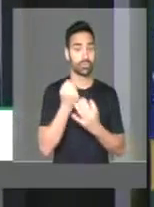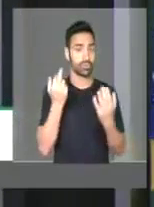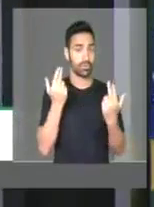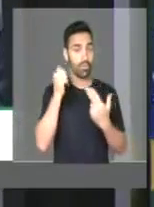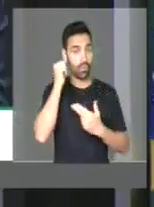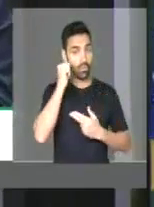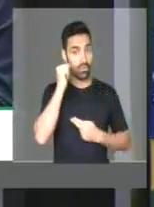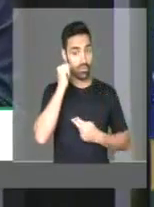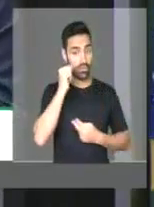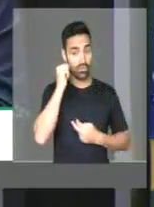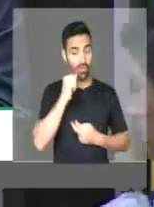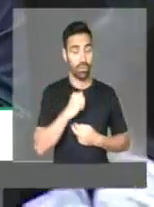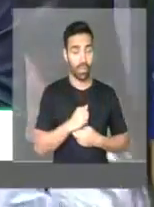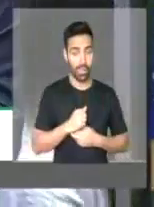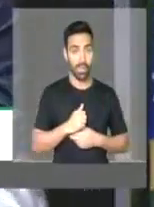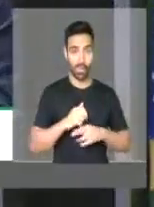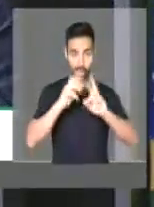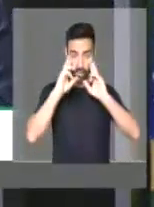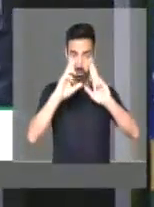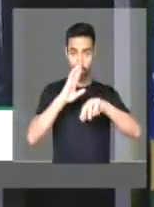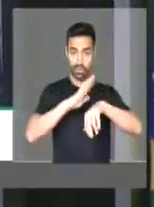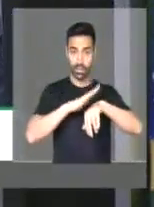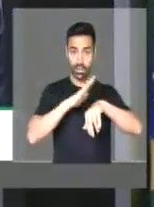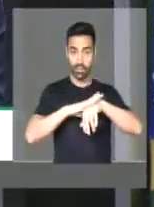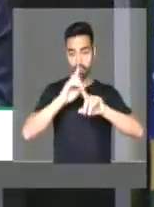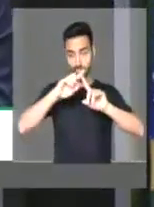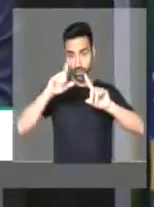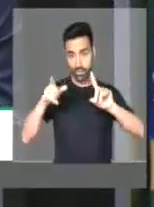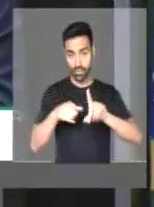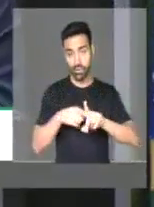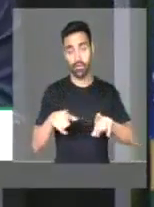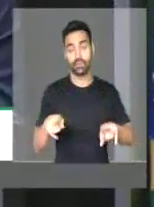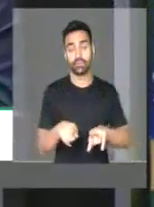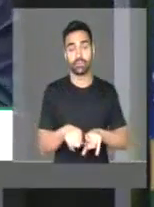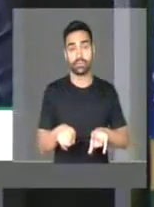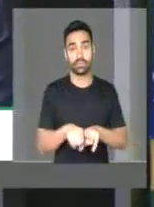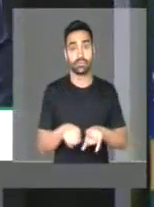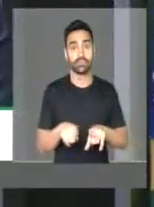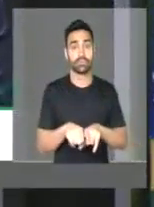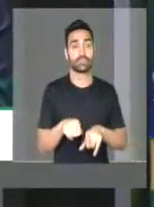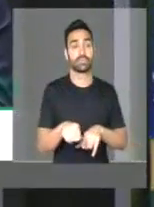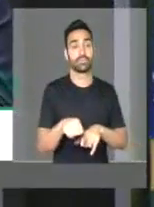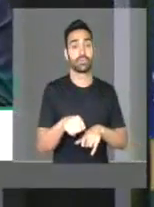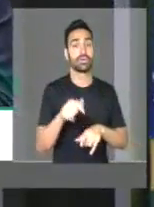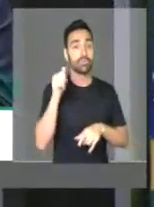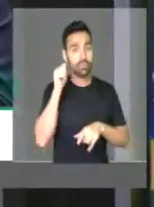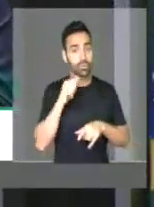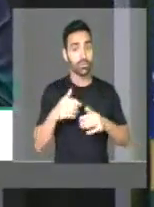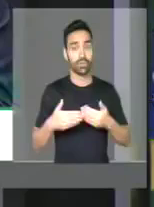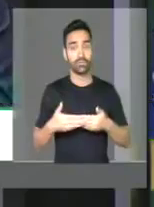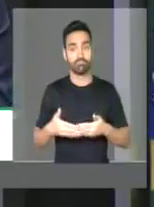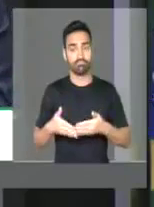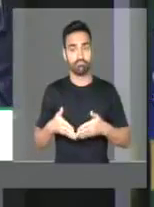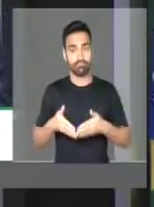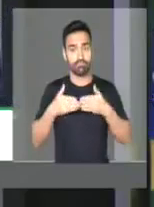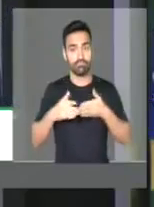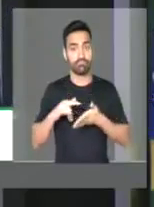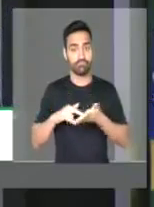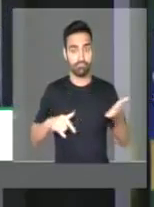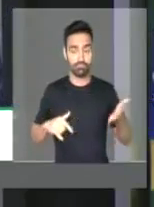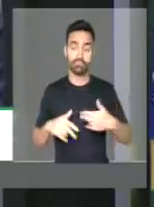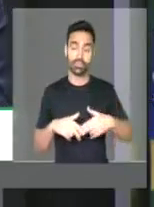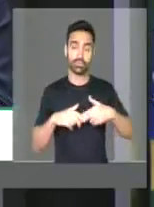mulher, compreendendo o período de gravidez e da licença maternidade. Desta forma, atende os elevados